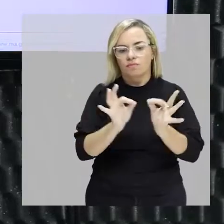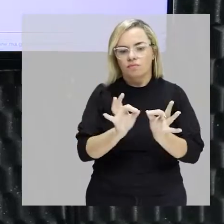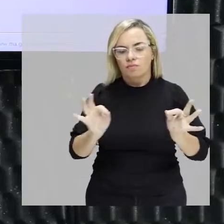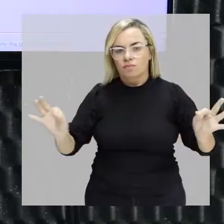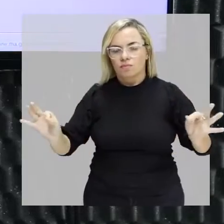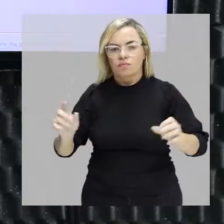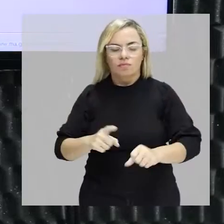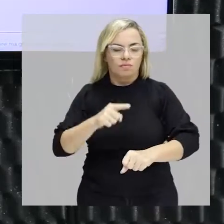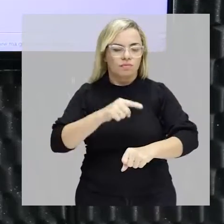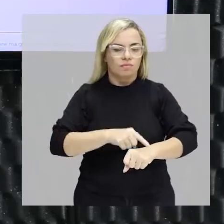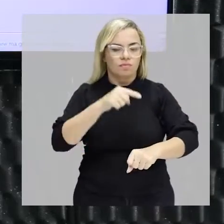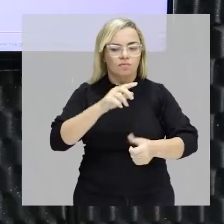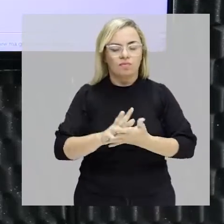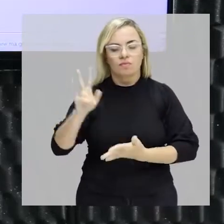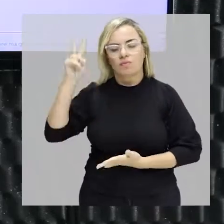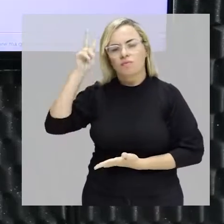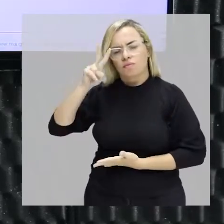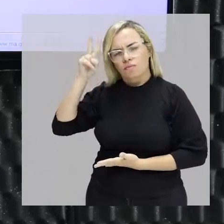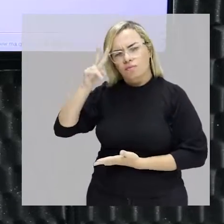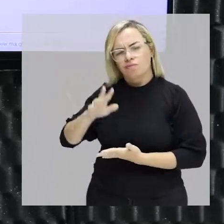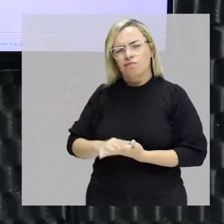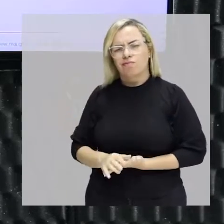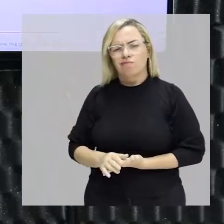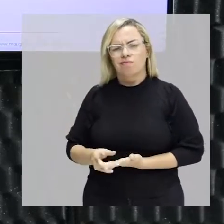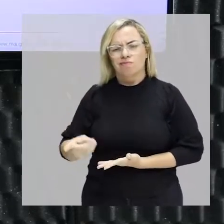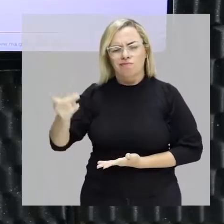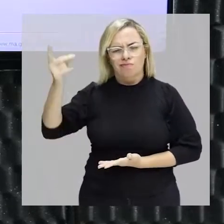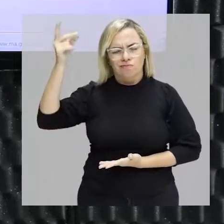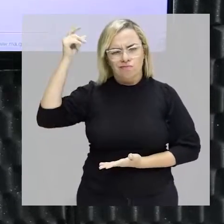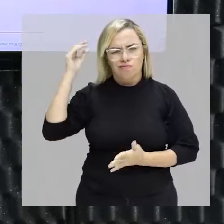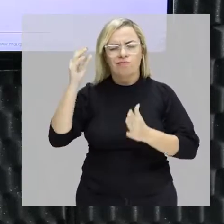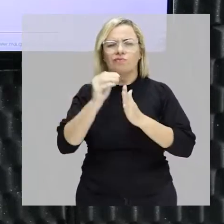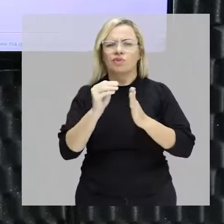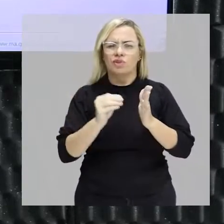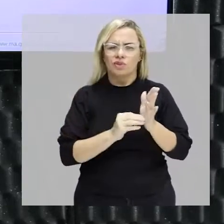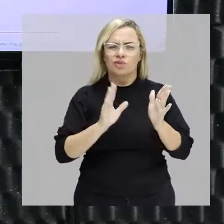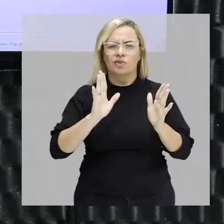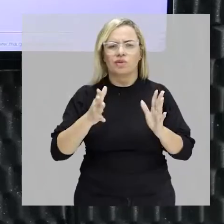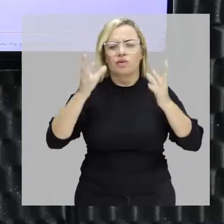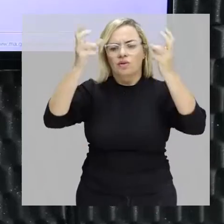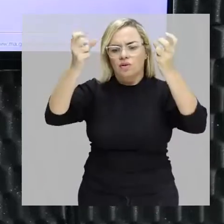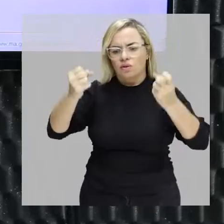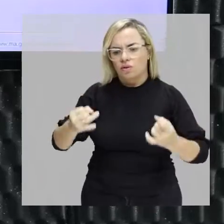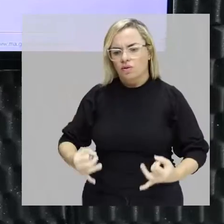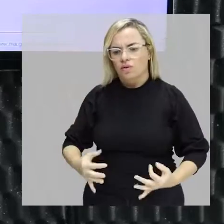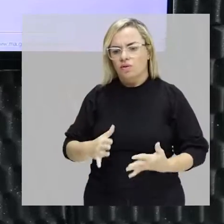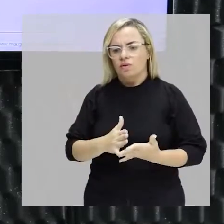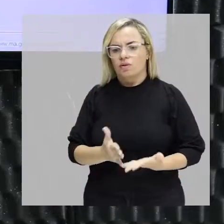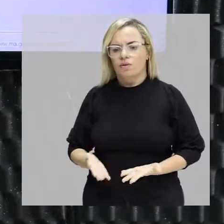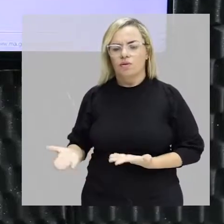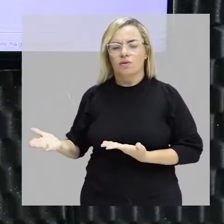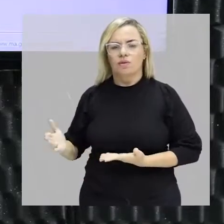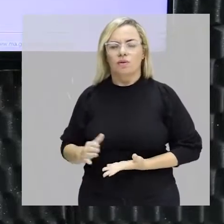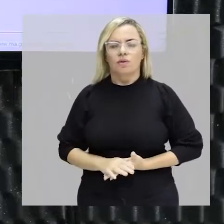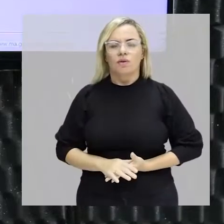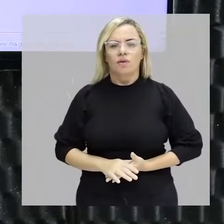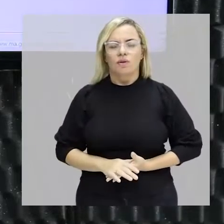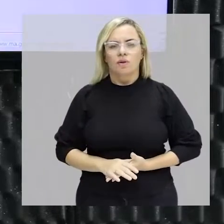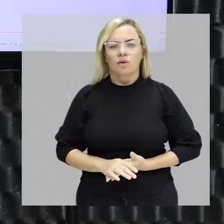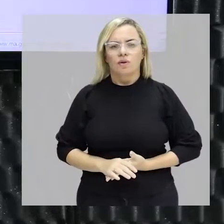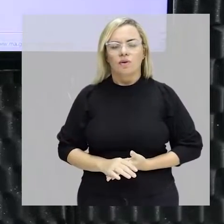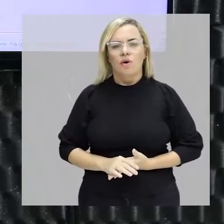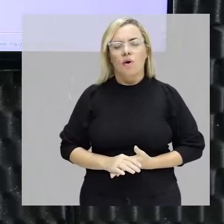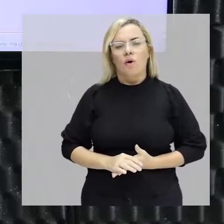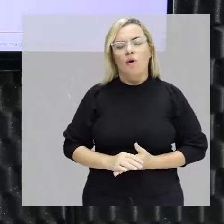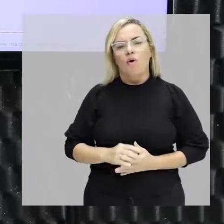e tempo. Lembra qual é? Em aulas anteriores nós até falamos, né, que no caso, se eu for construir o